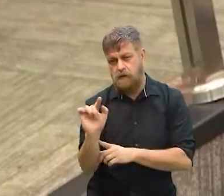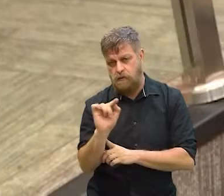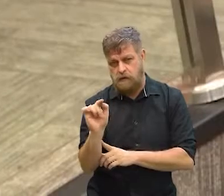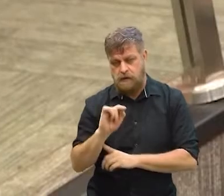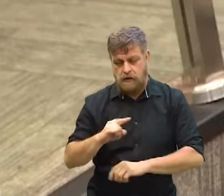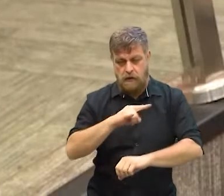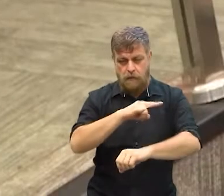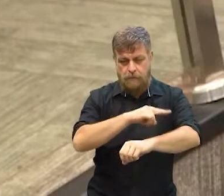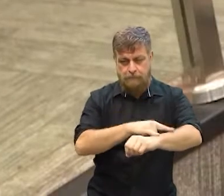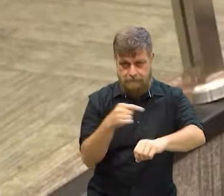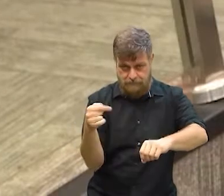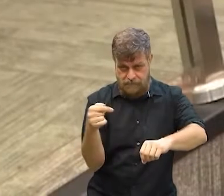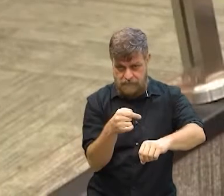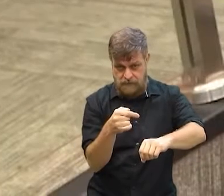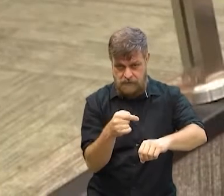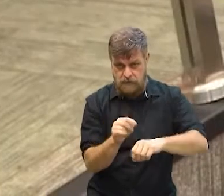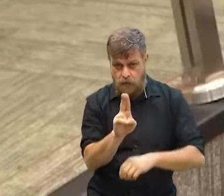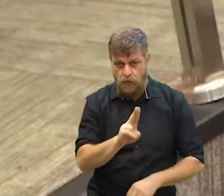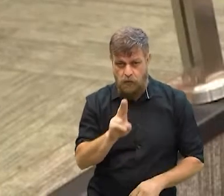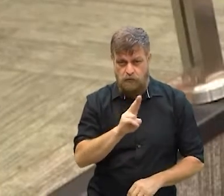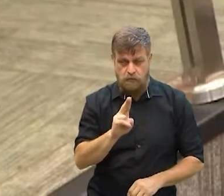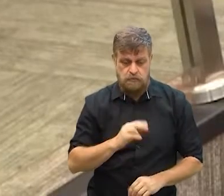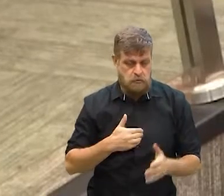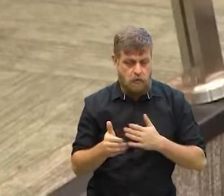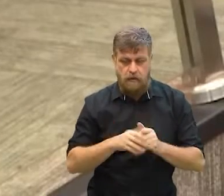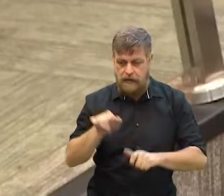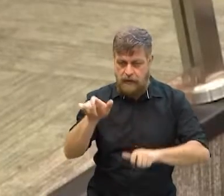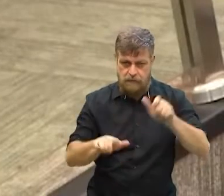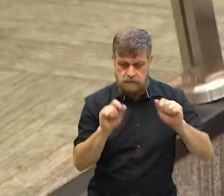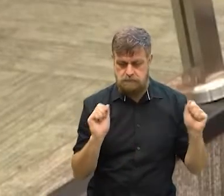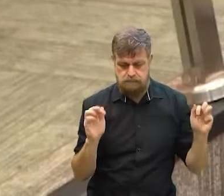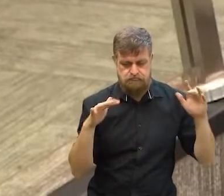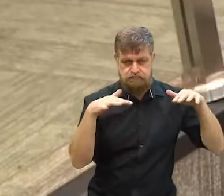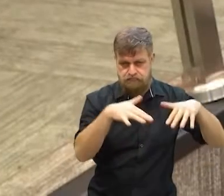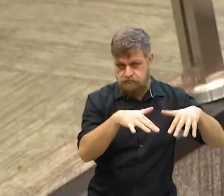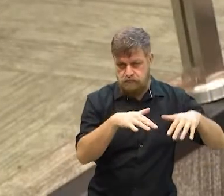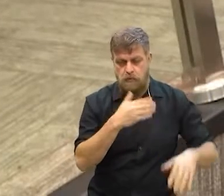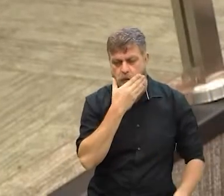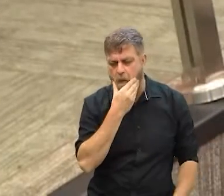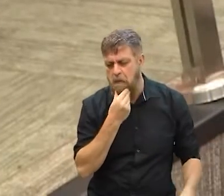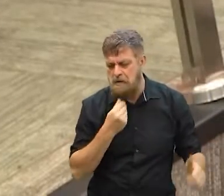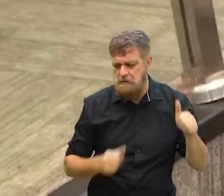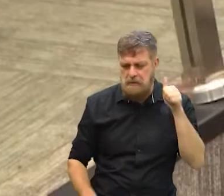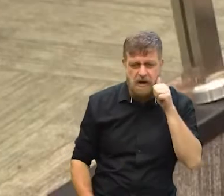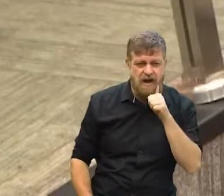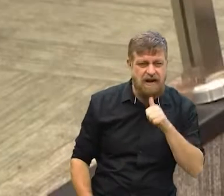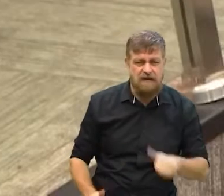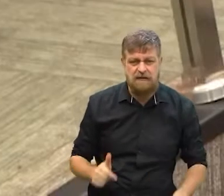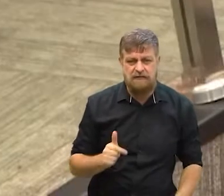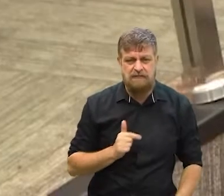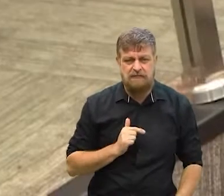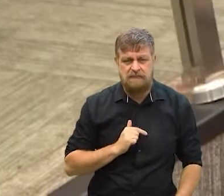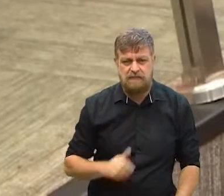o banheiro, né, de uso geral, e que poderia homem,